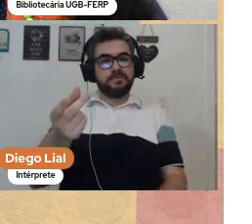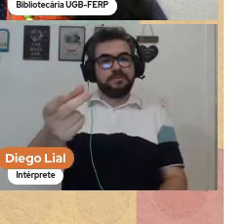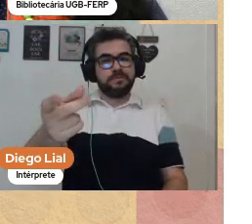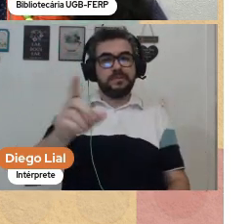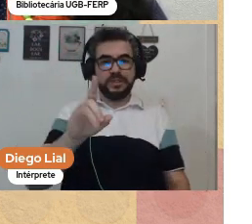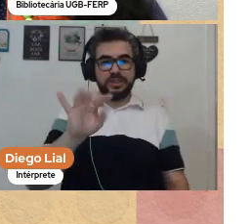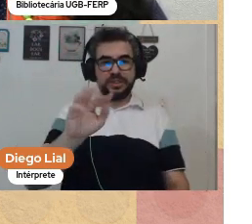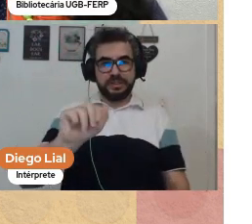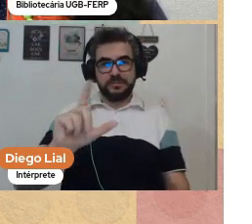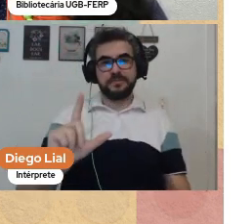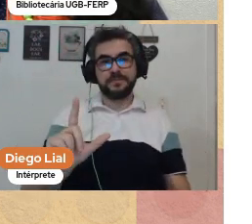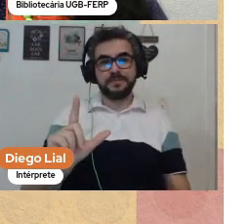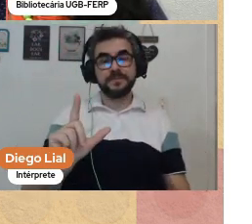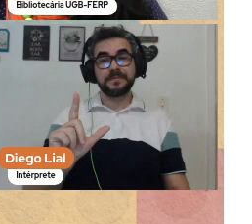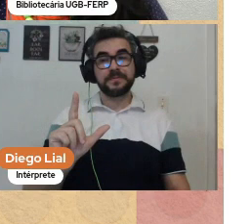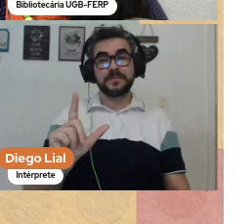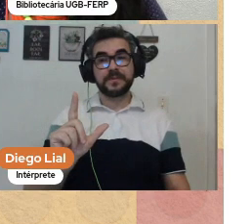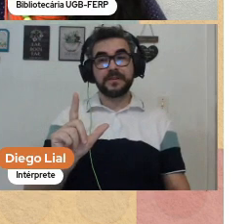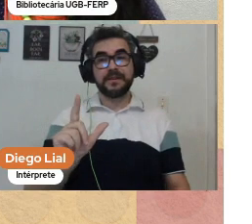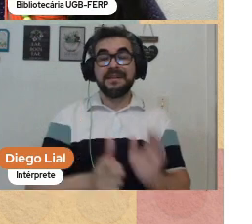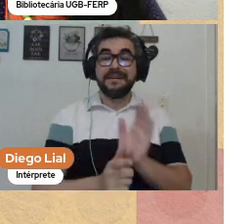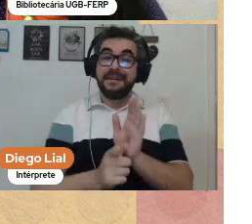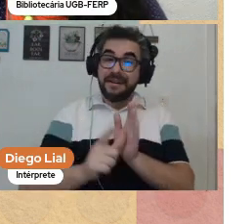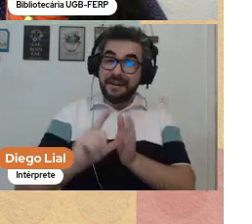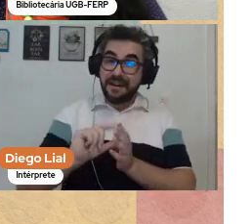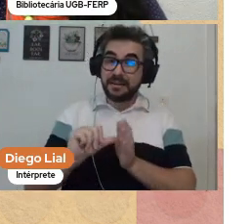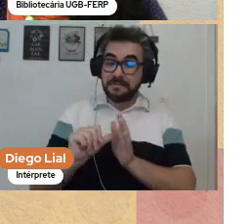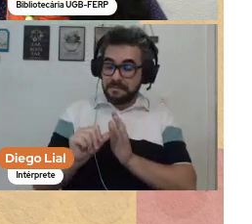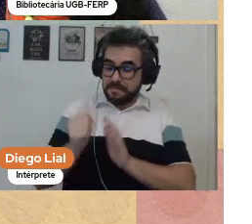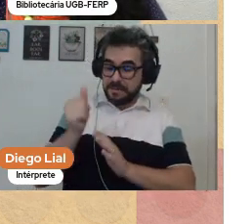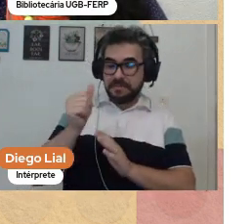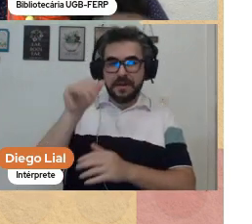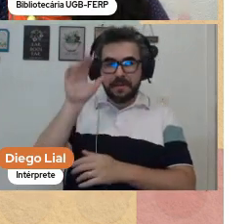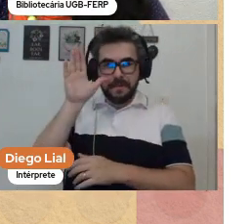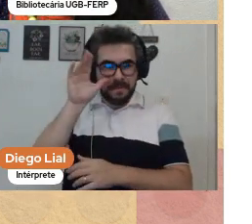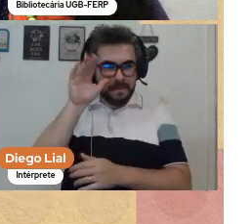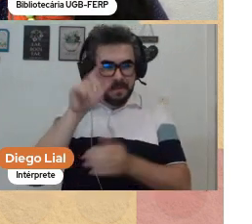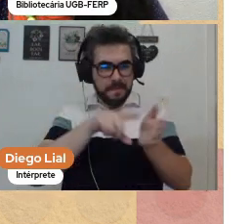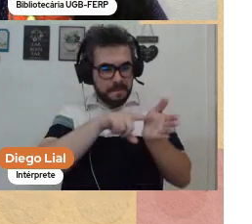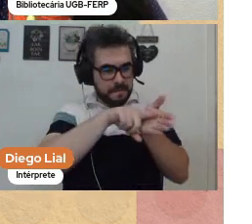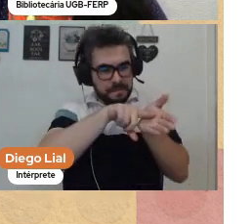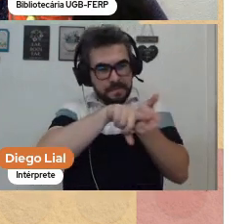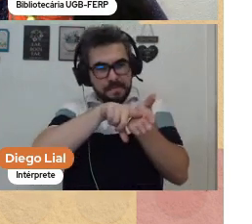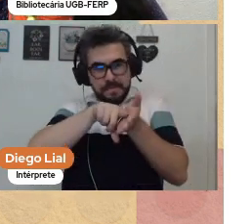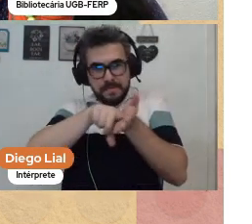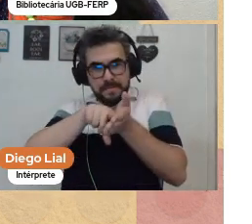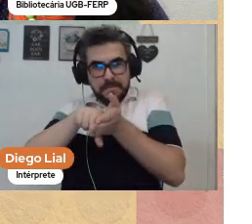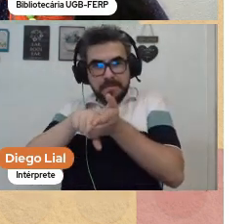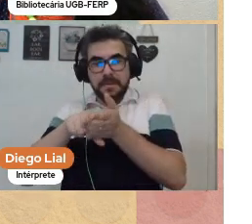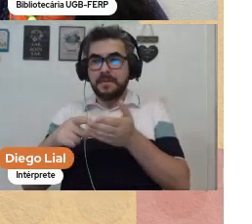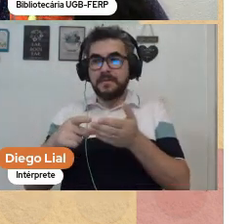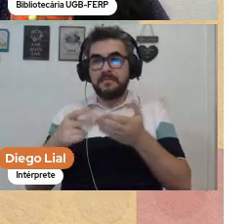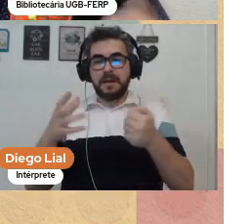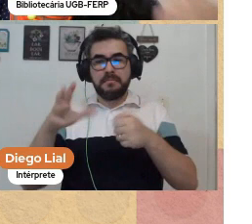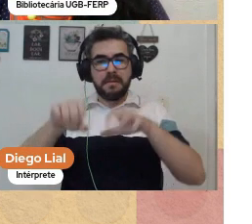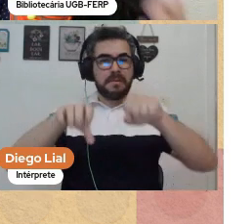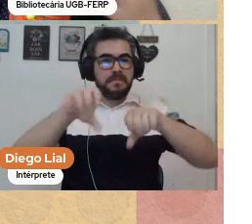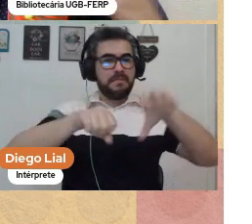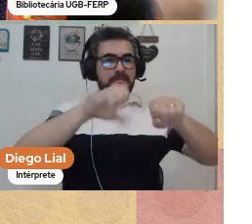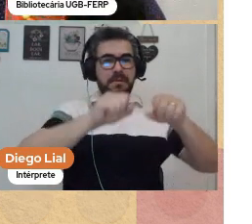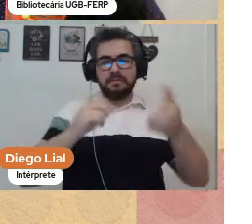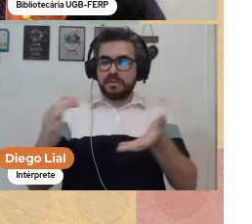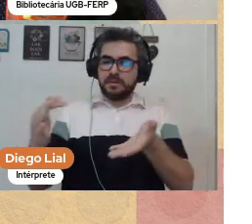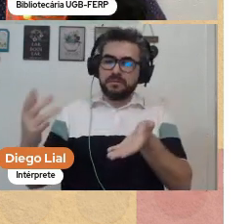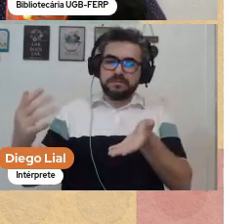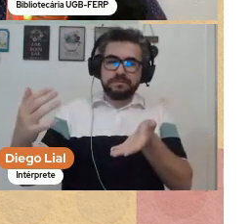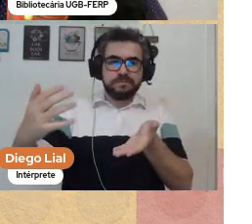né, com esse levantamento do acervo, né, seja sonoro, que foi o objeto de estudo, mas